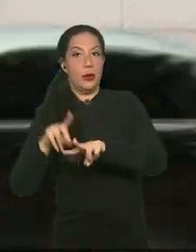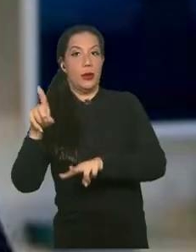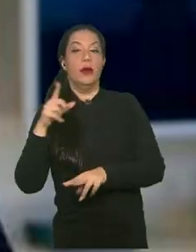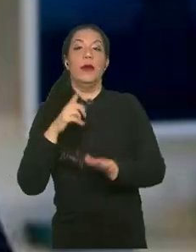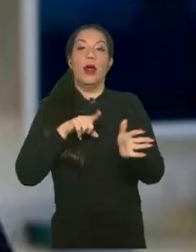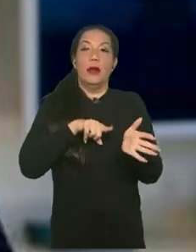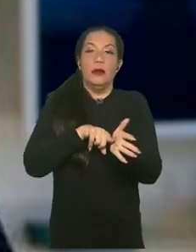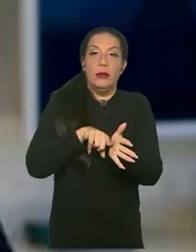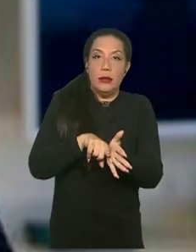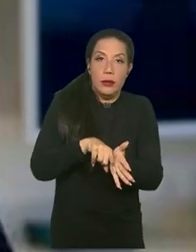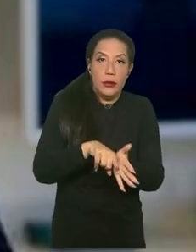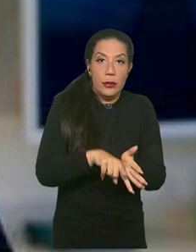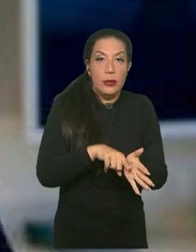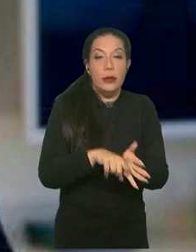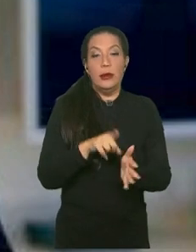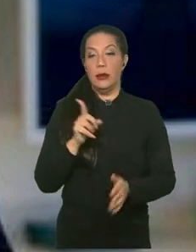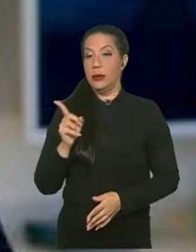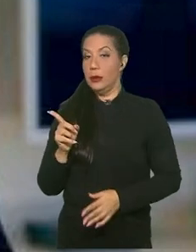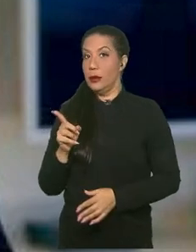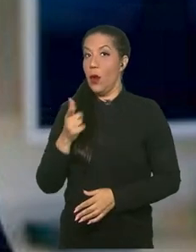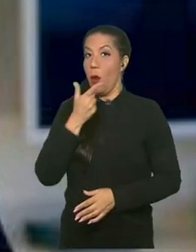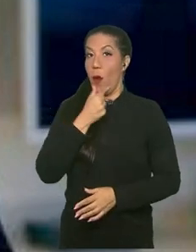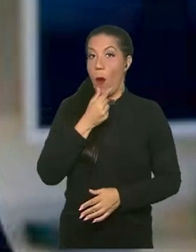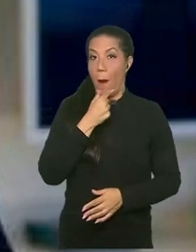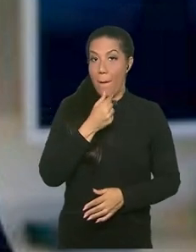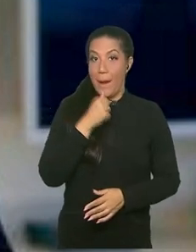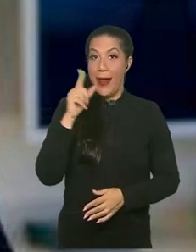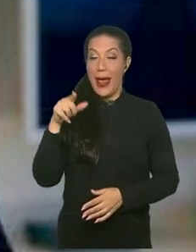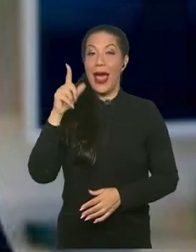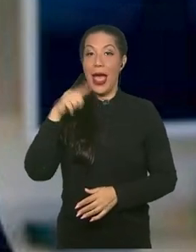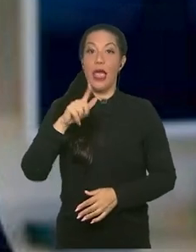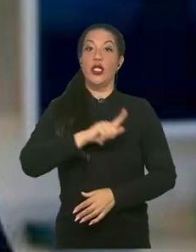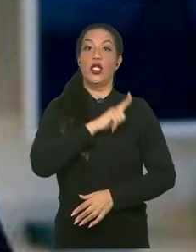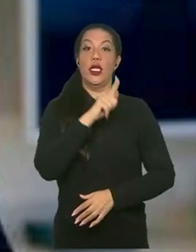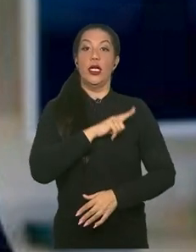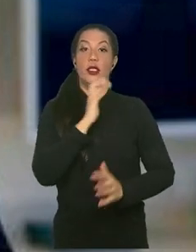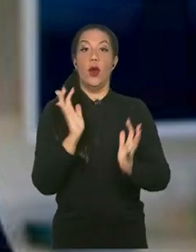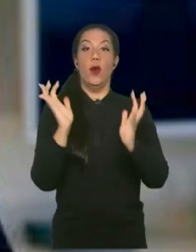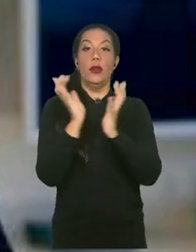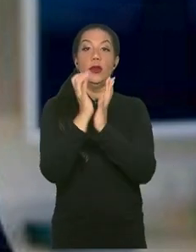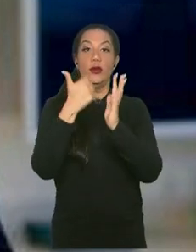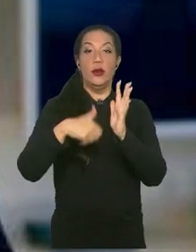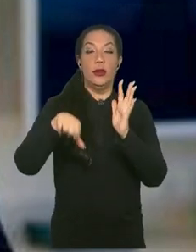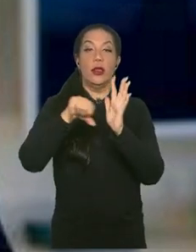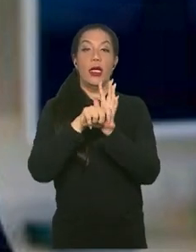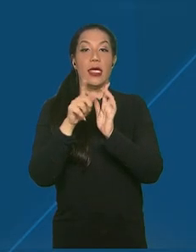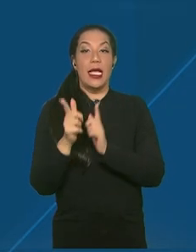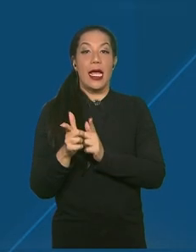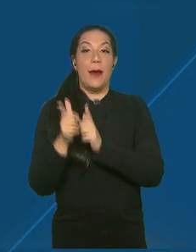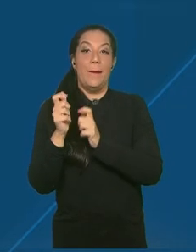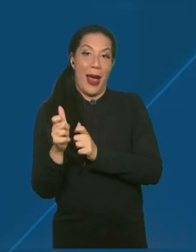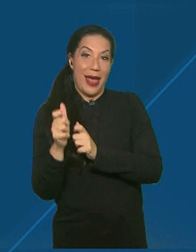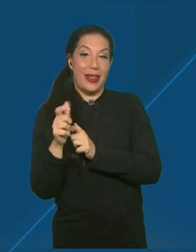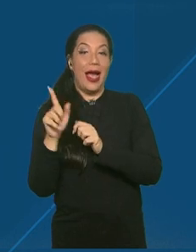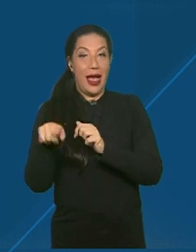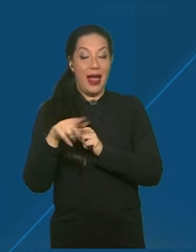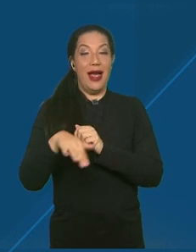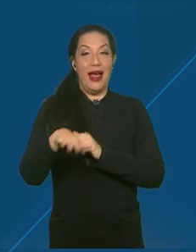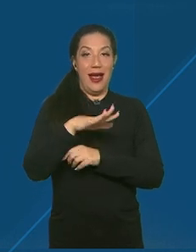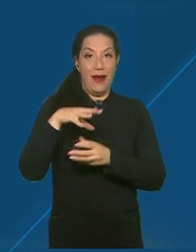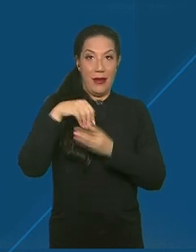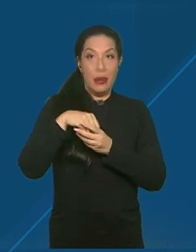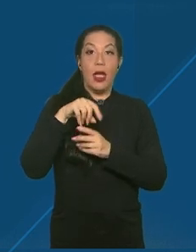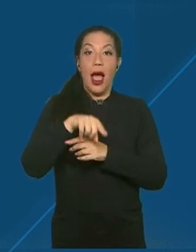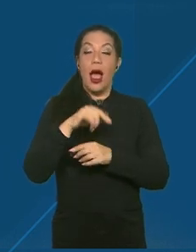de acordo com as investigações José Eduardo Neves Cabral é um dos gerentes da organização criminosa armada e